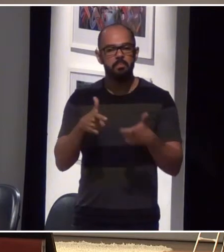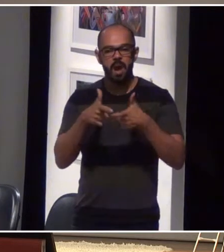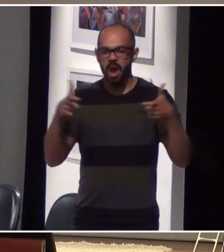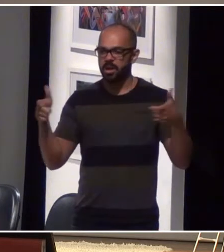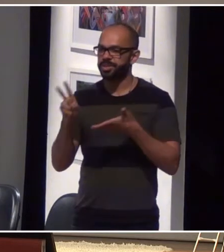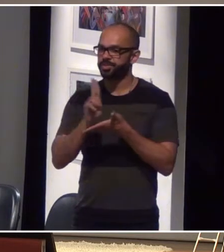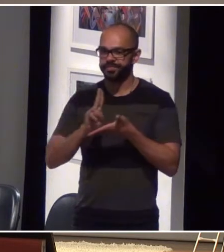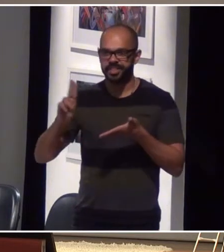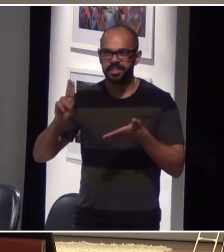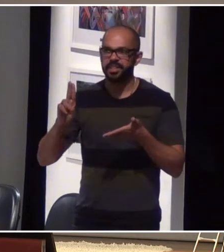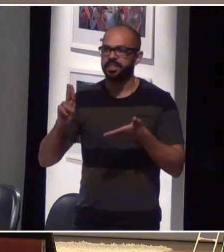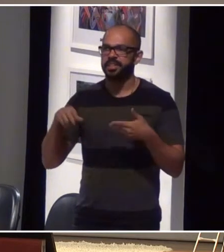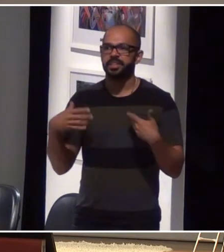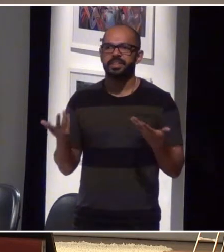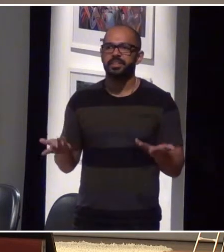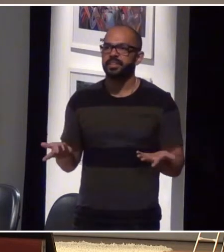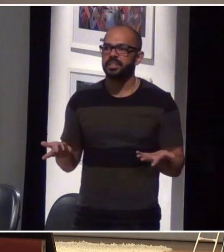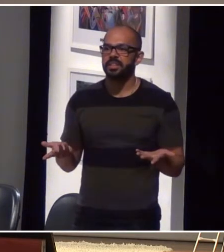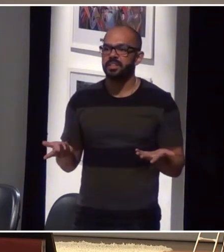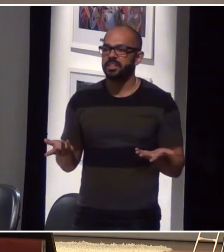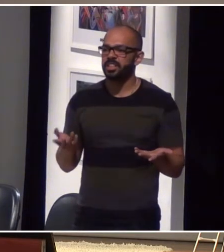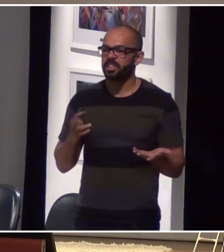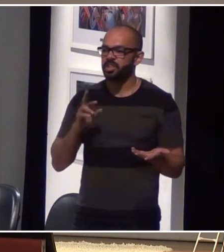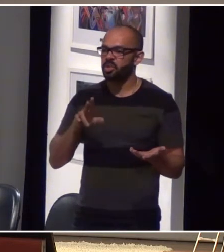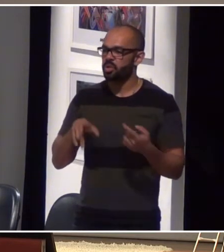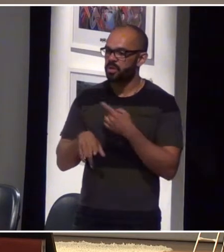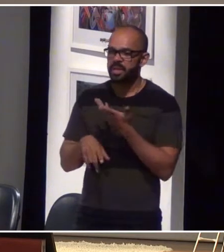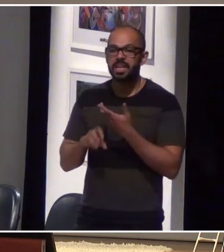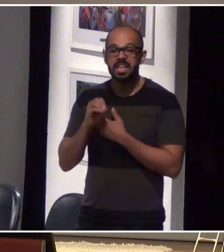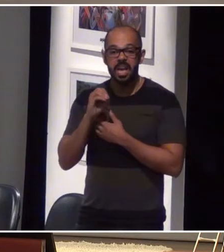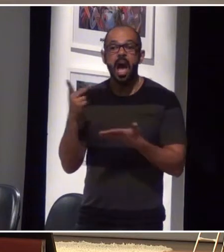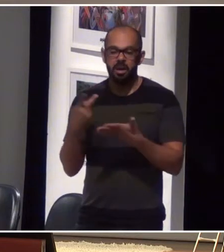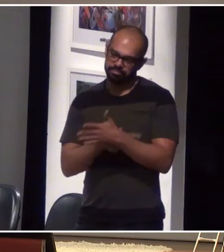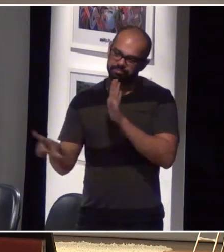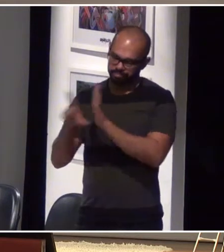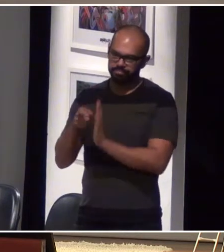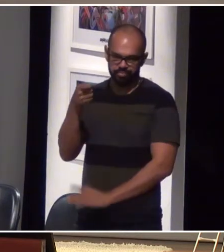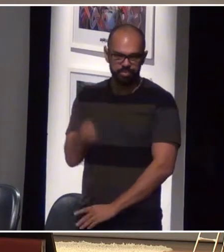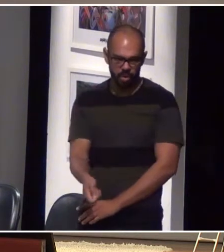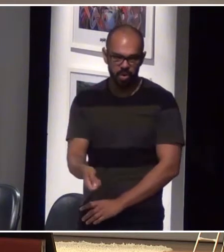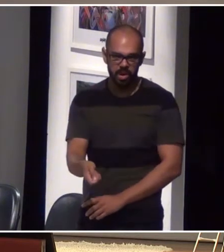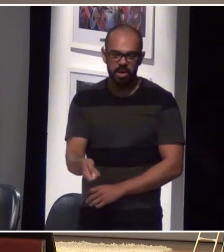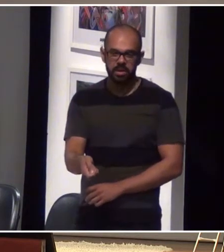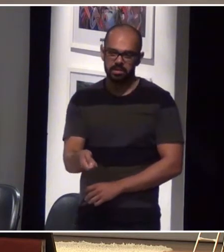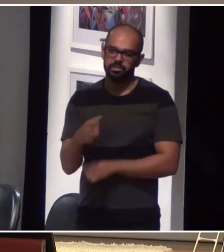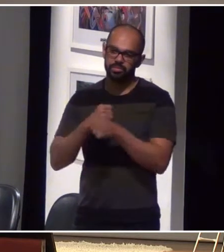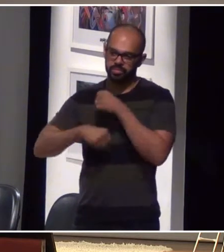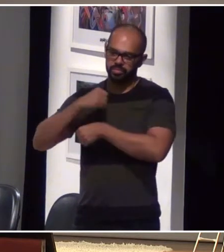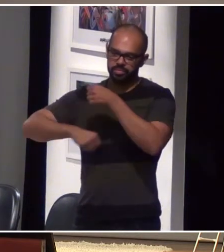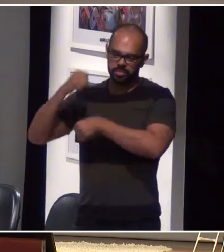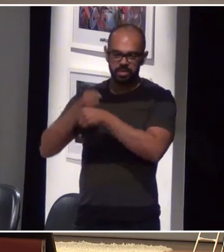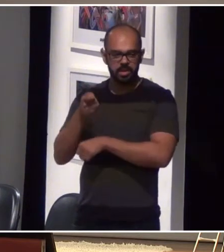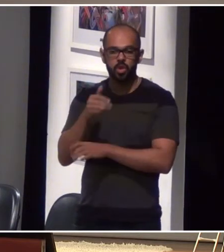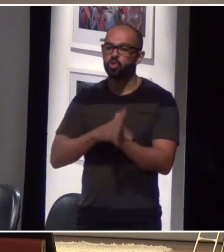muitas universidades não nem estão aderindo, porque isso se tornou lei nos